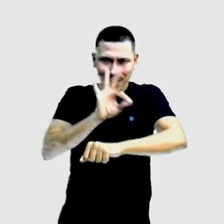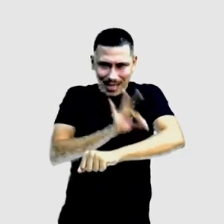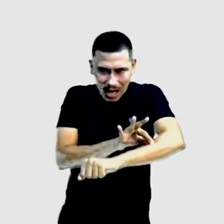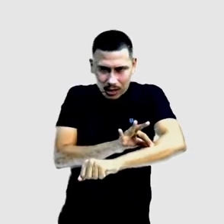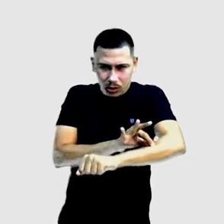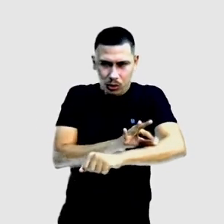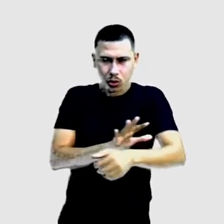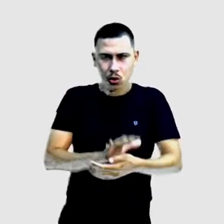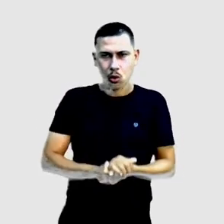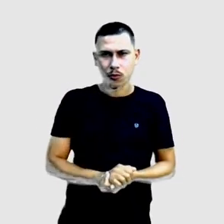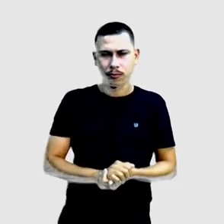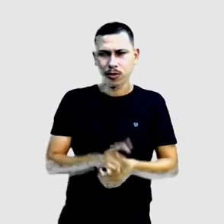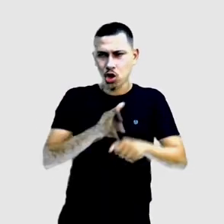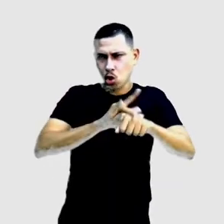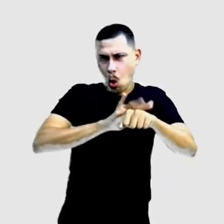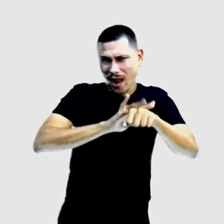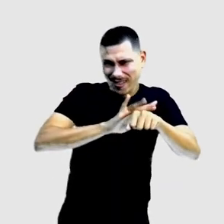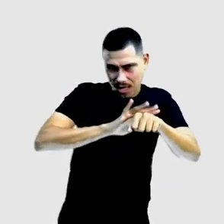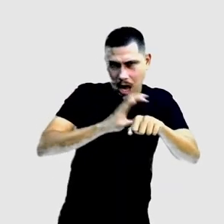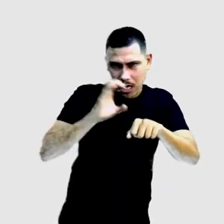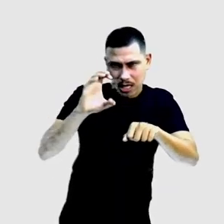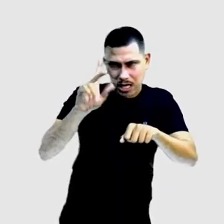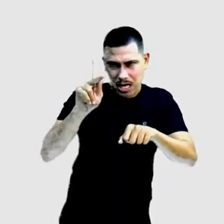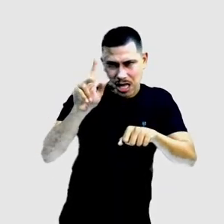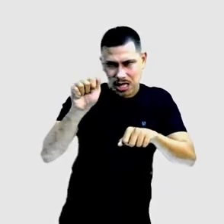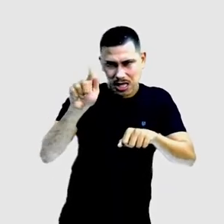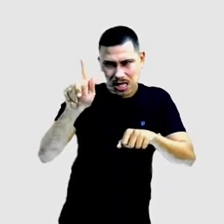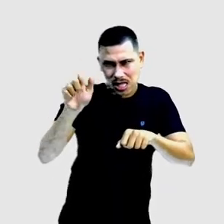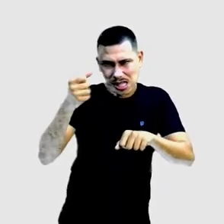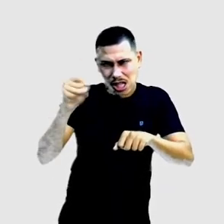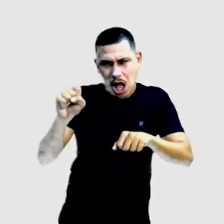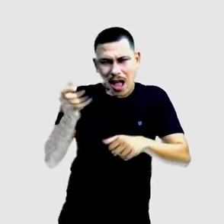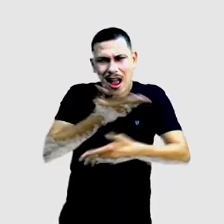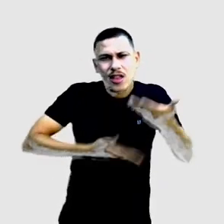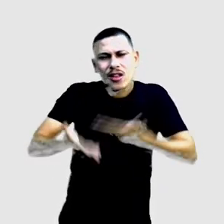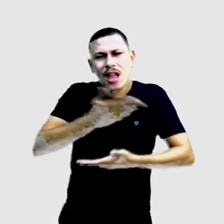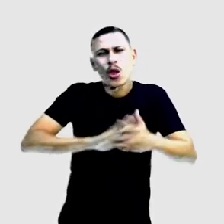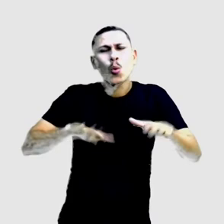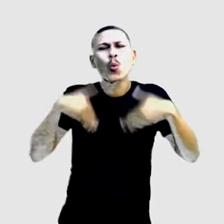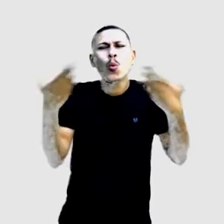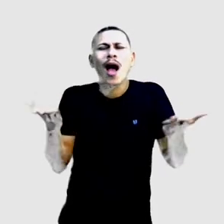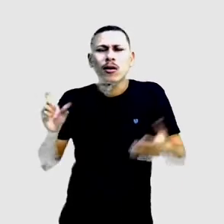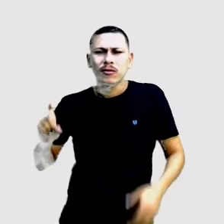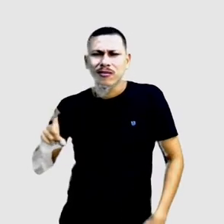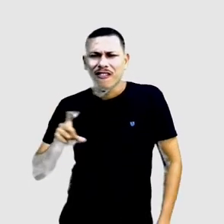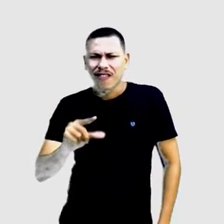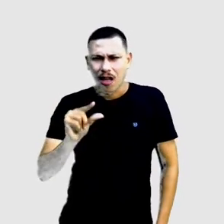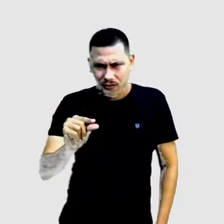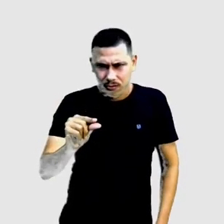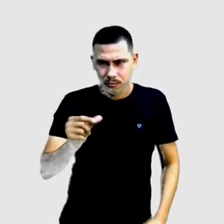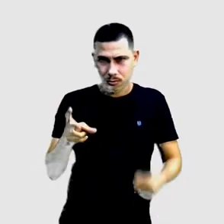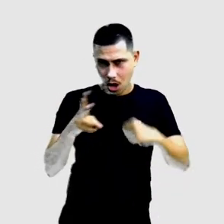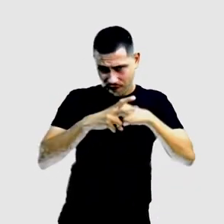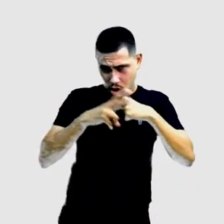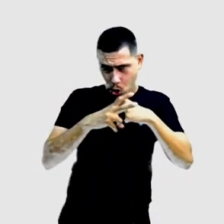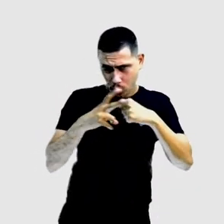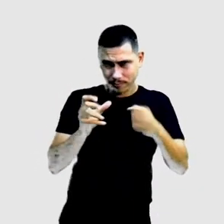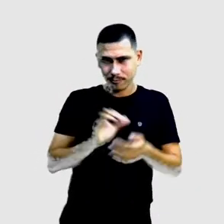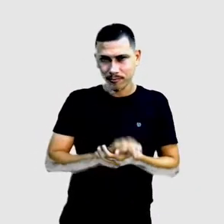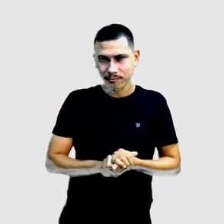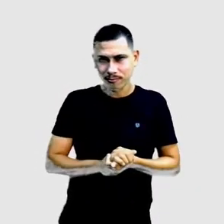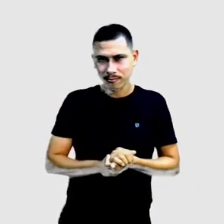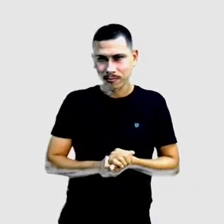barbeiro a Doença de Chaga está relacionada à qual microrganismo ao vírus